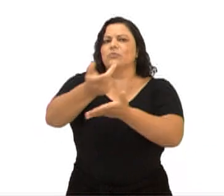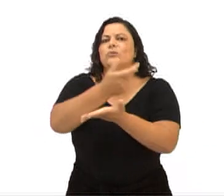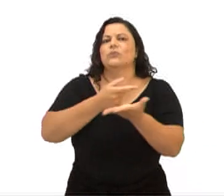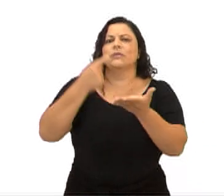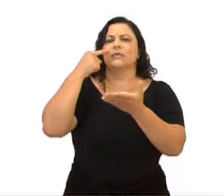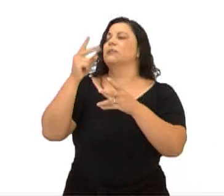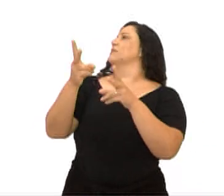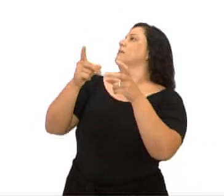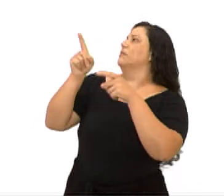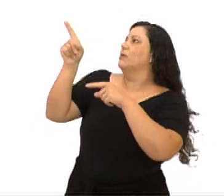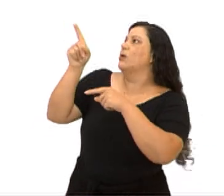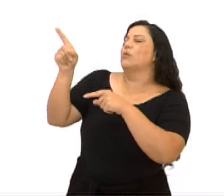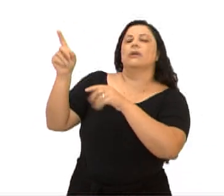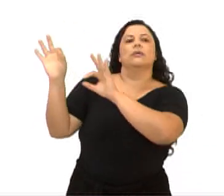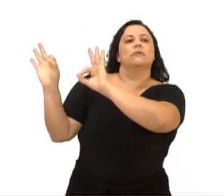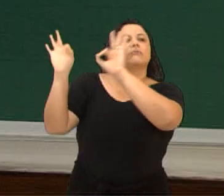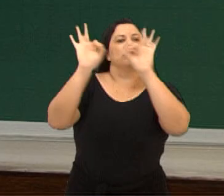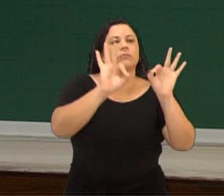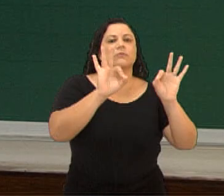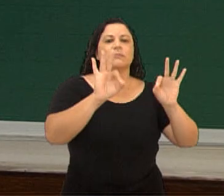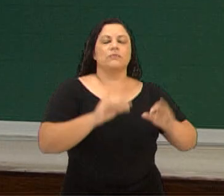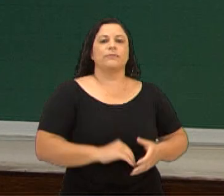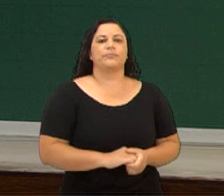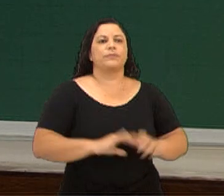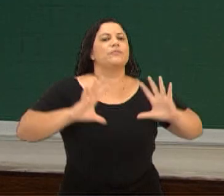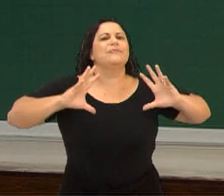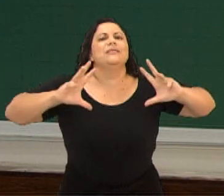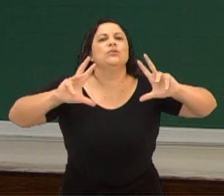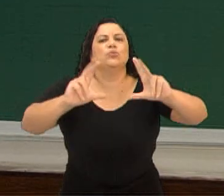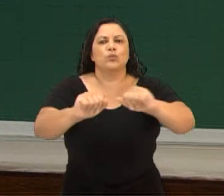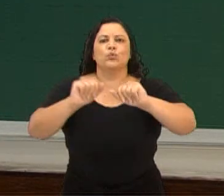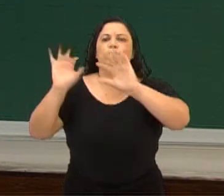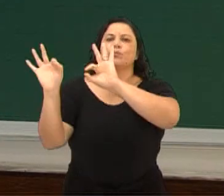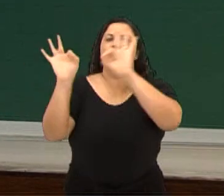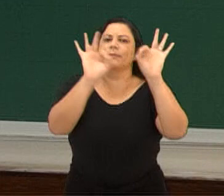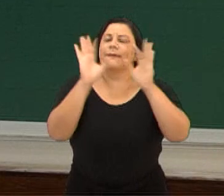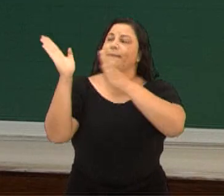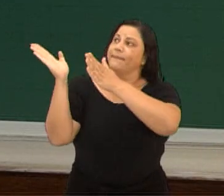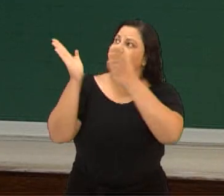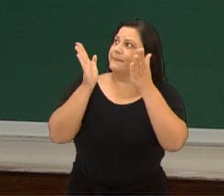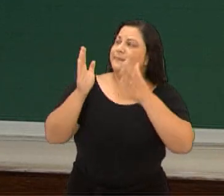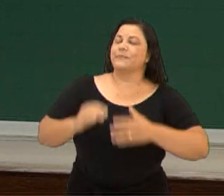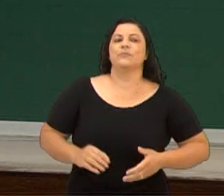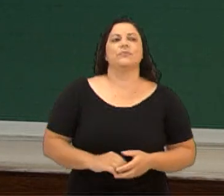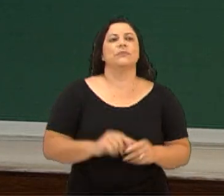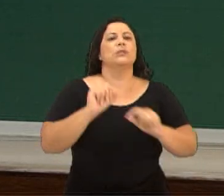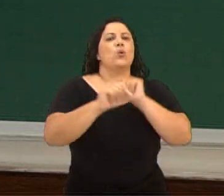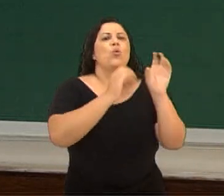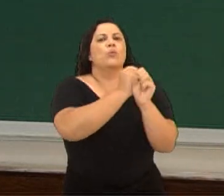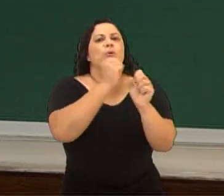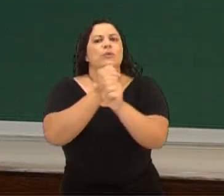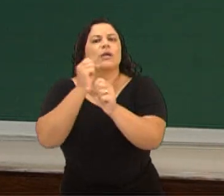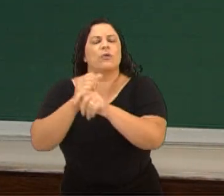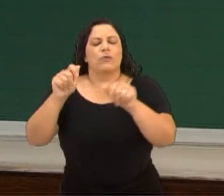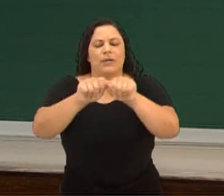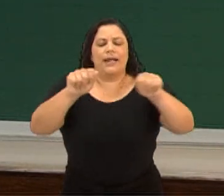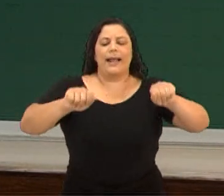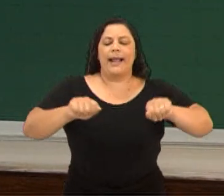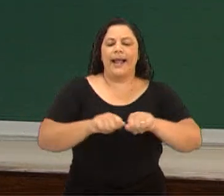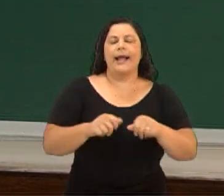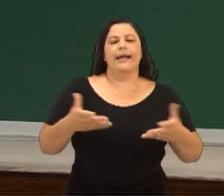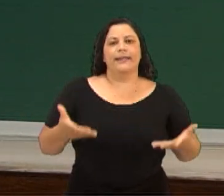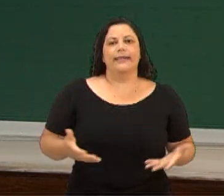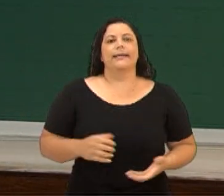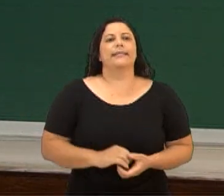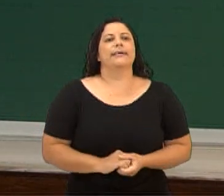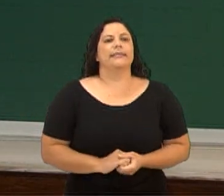olhem aqui, ó. Eu tenho toda essa figura aqui. Como que eu vou calcular a área? Você tem que olhar para essa figura e